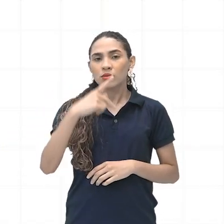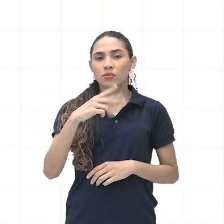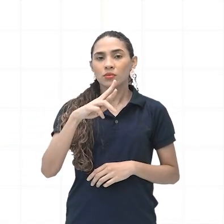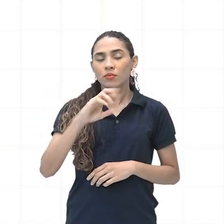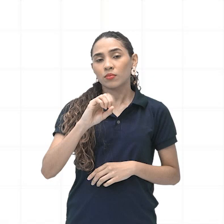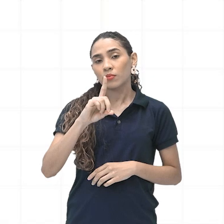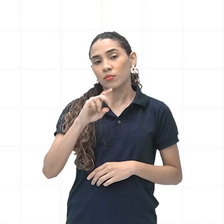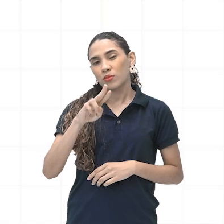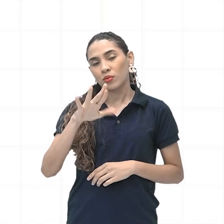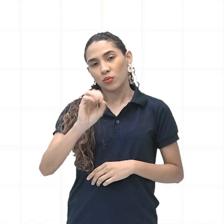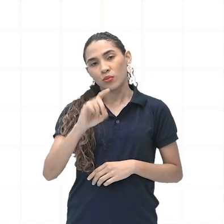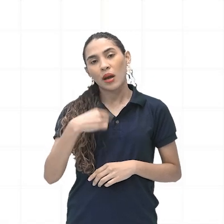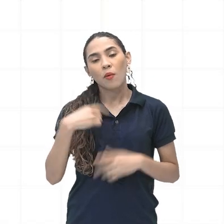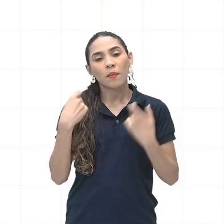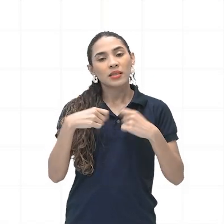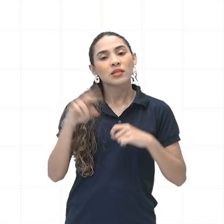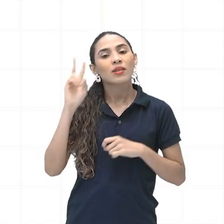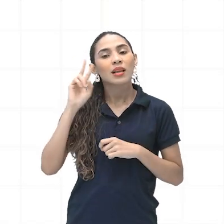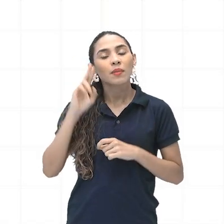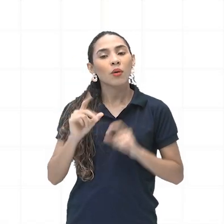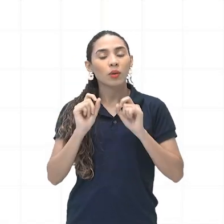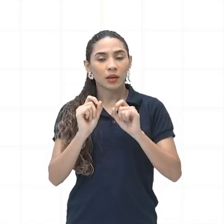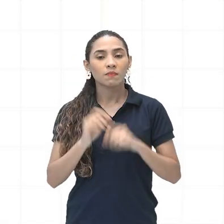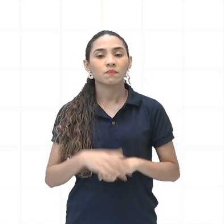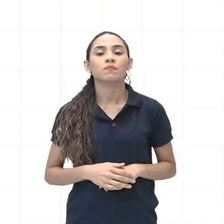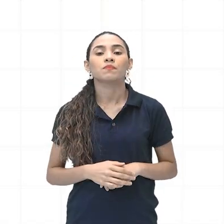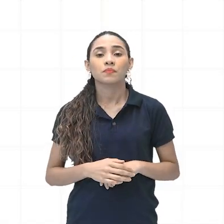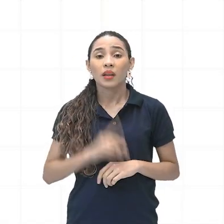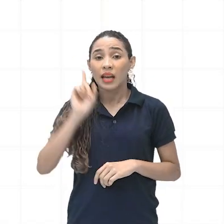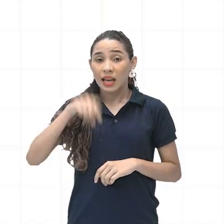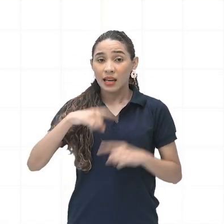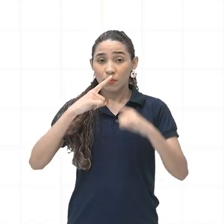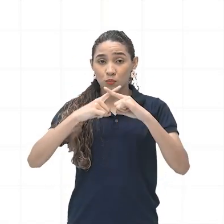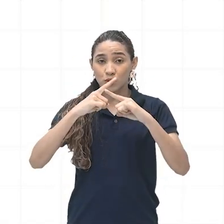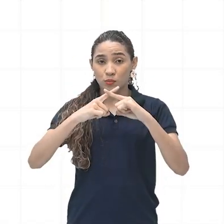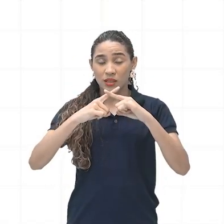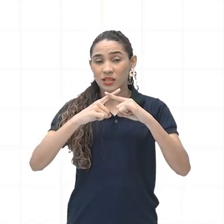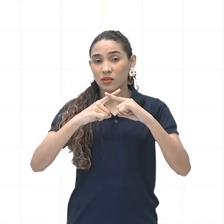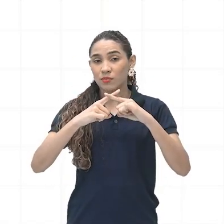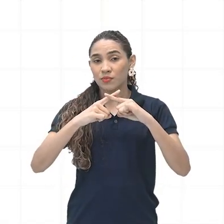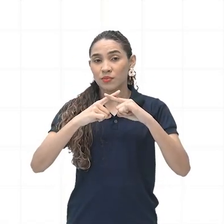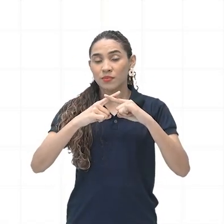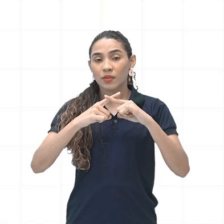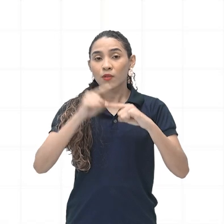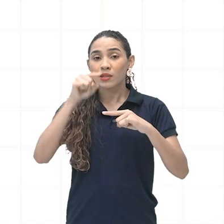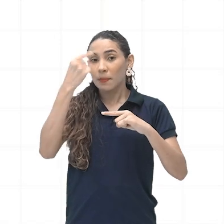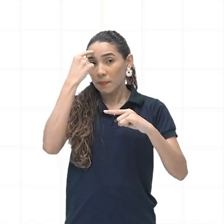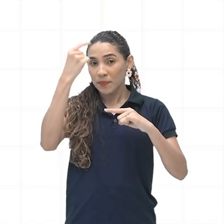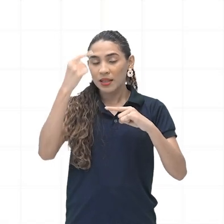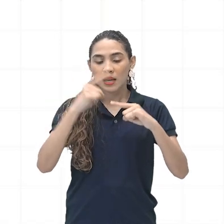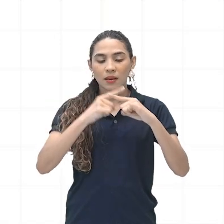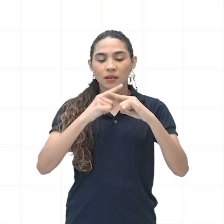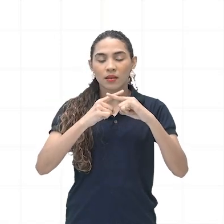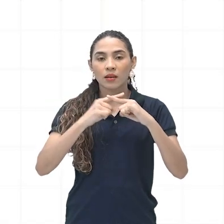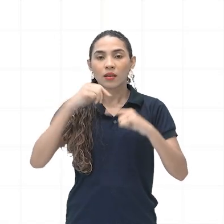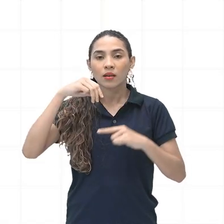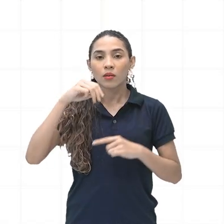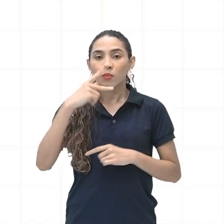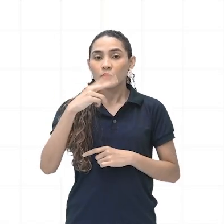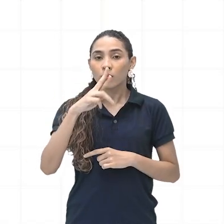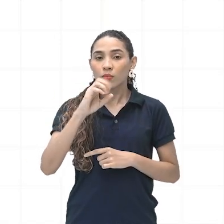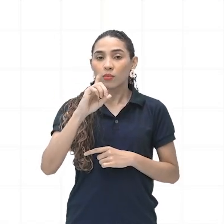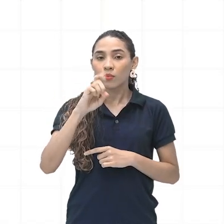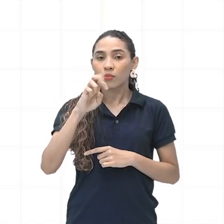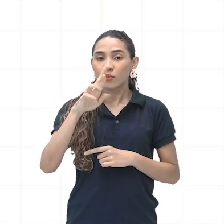produto, eu tenho que lembrar que eu estou falando de multiplicação. Então, produto, multiplicação,